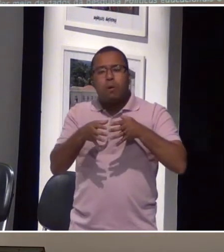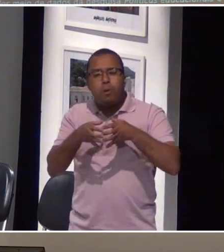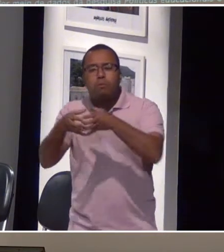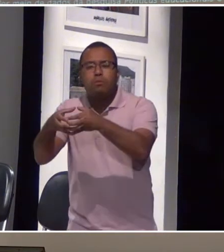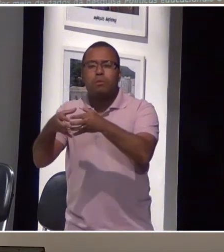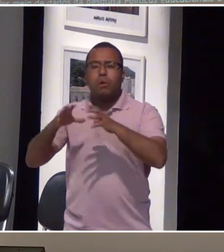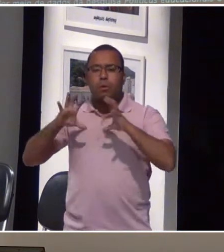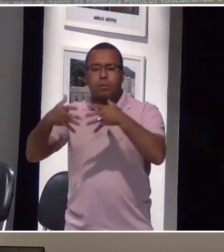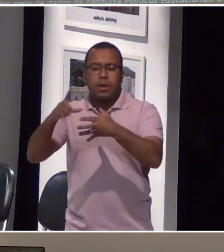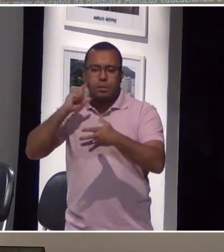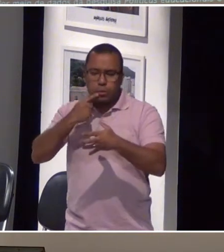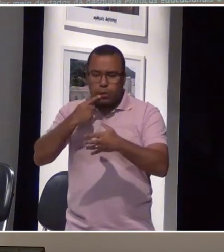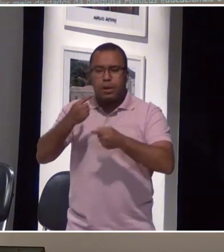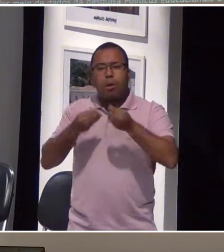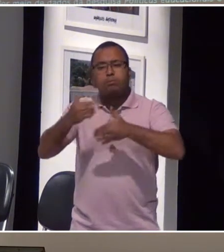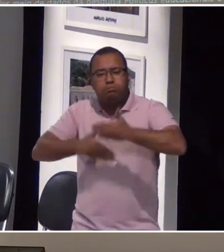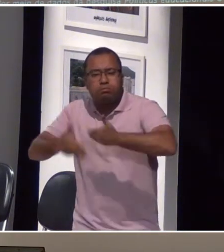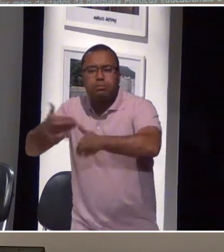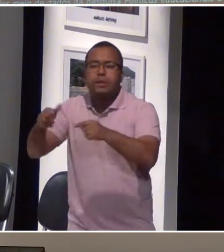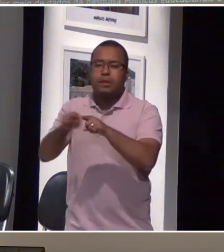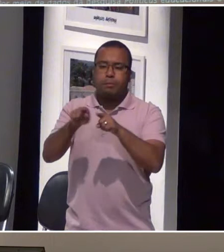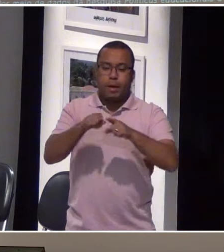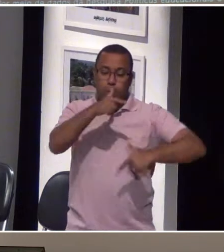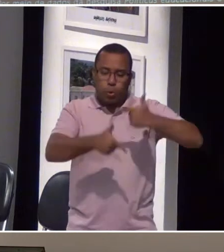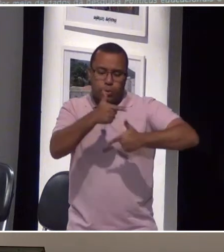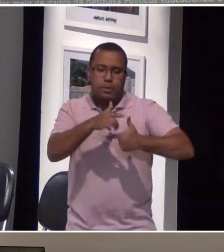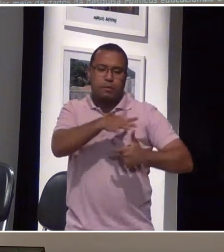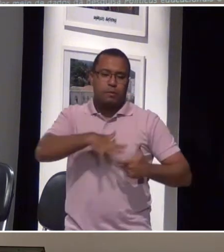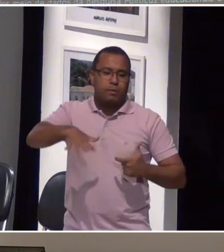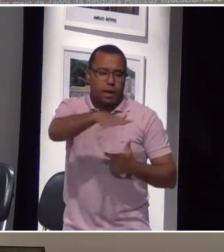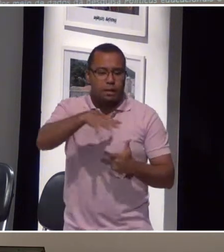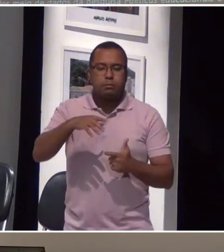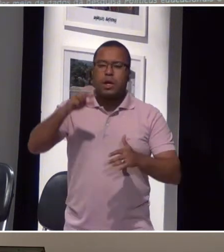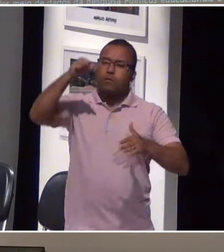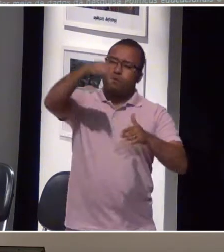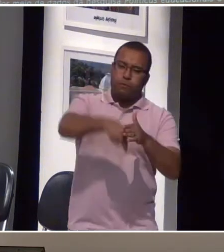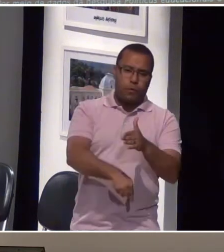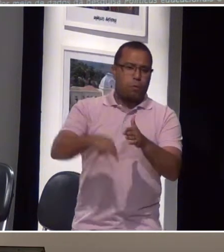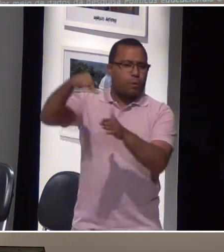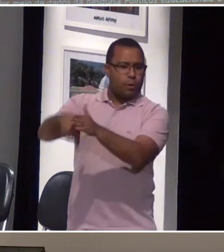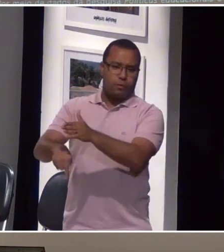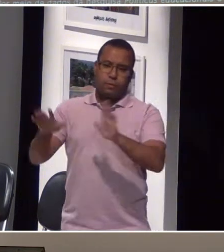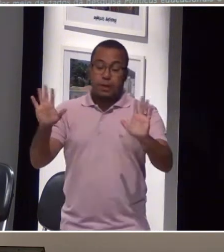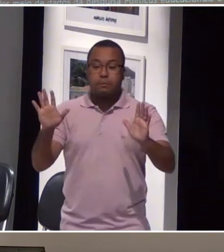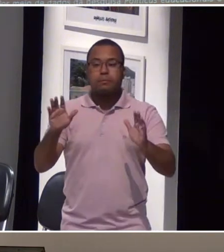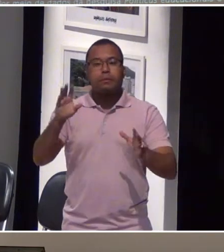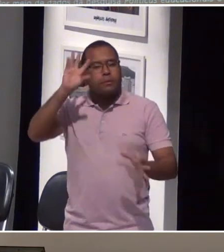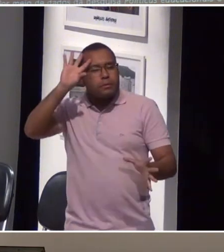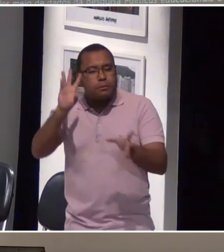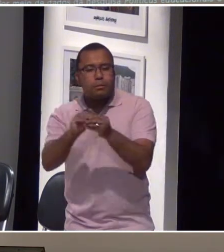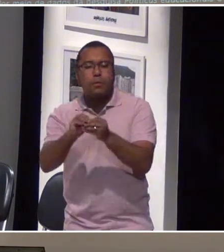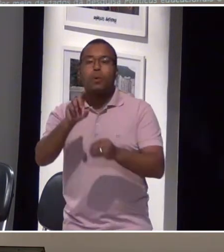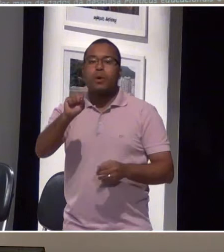população surda e dos profissionais que trabalham na área. Eu não vou aprofundar essa questão, mas cabe dizer o que a